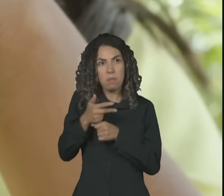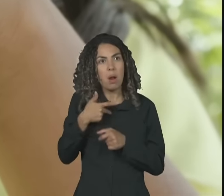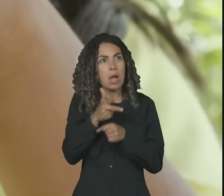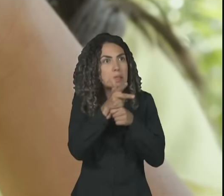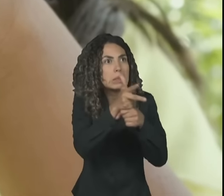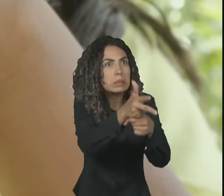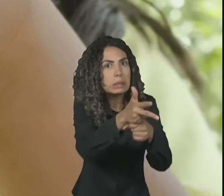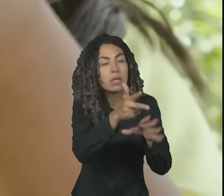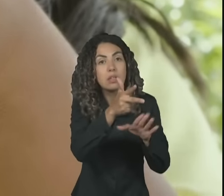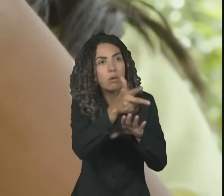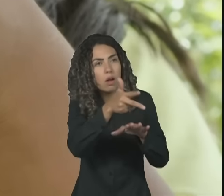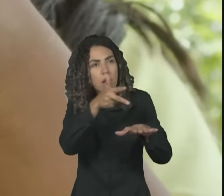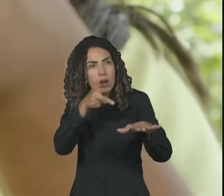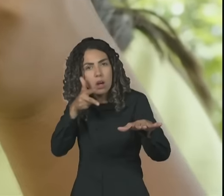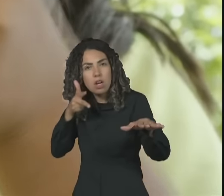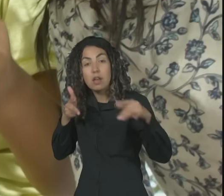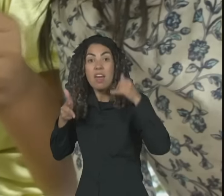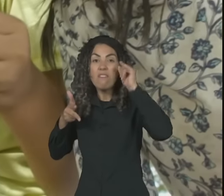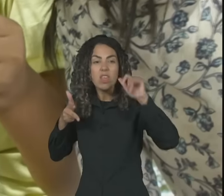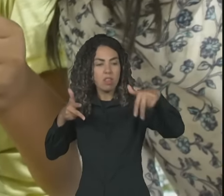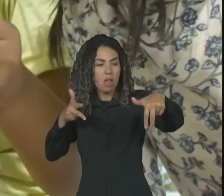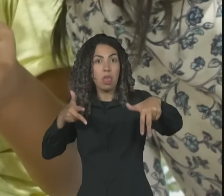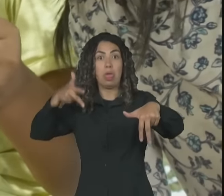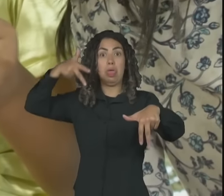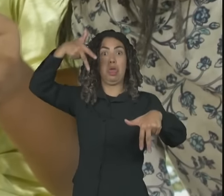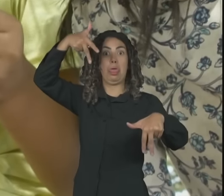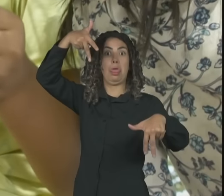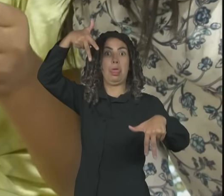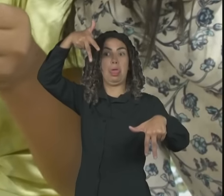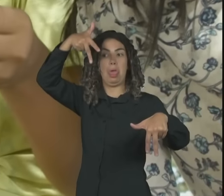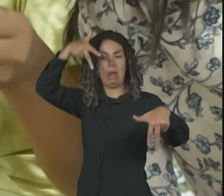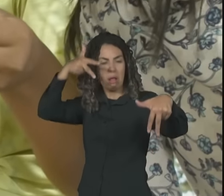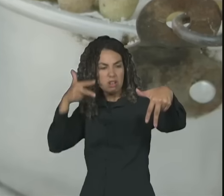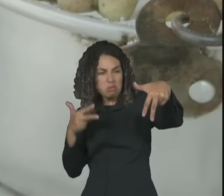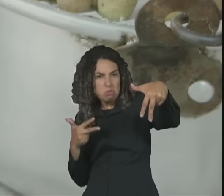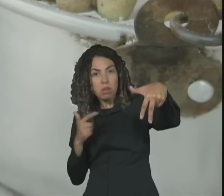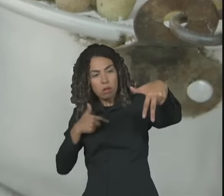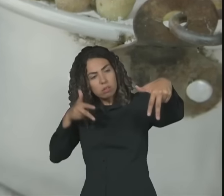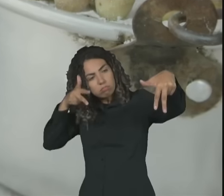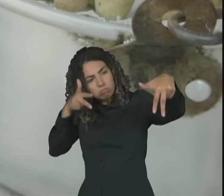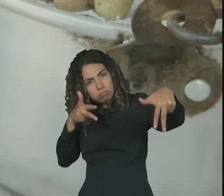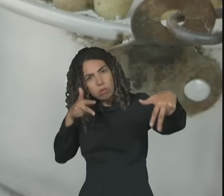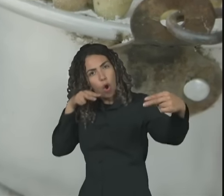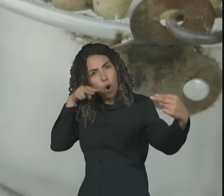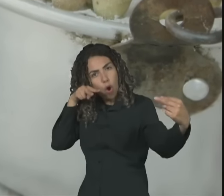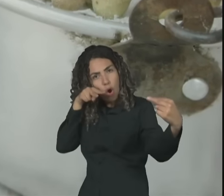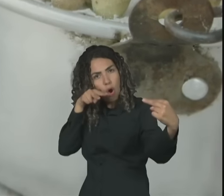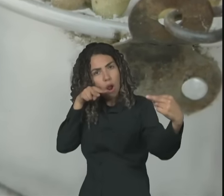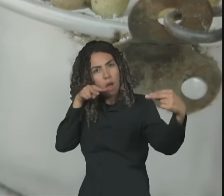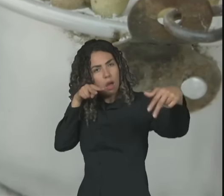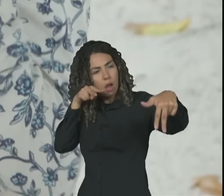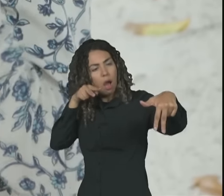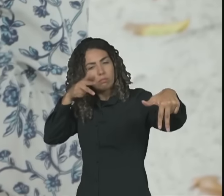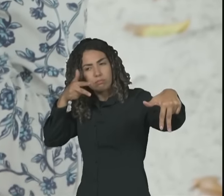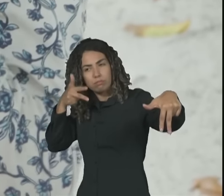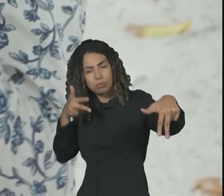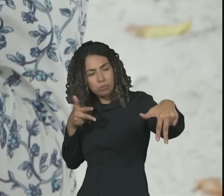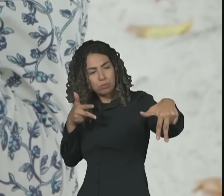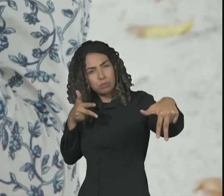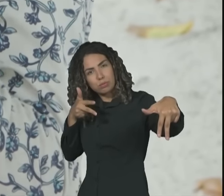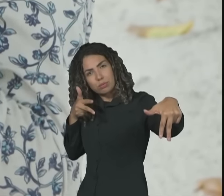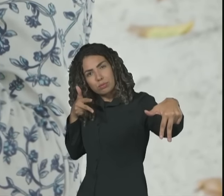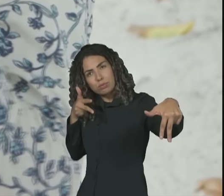nível dos olhos deles ou olhando de baixo para cima para a criança. Estamos ali trabalhando junto para